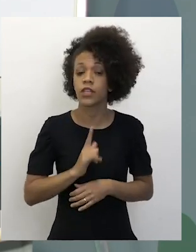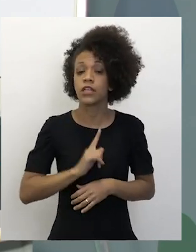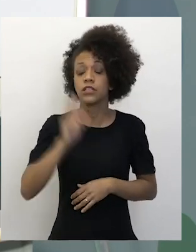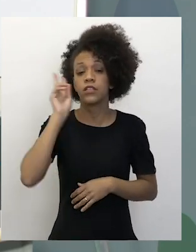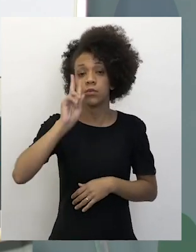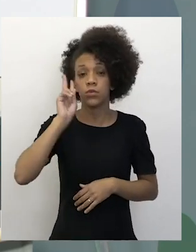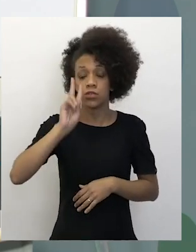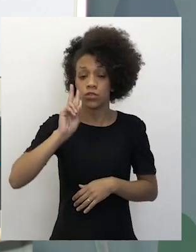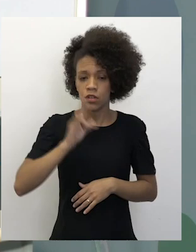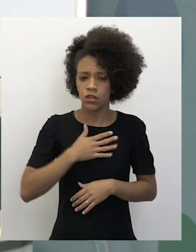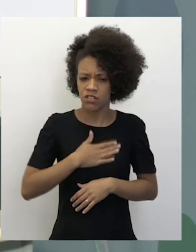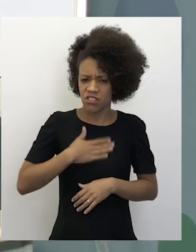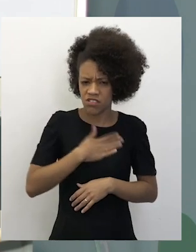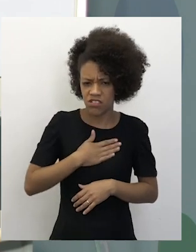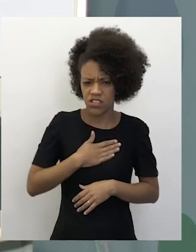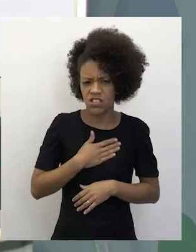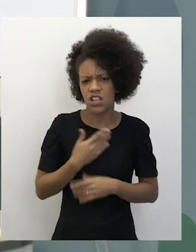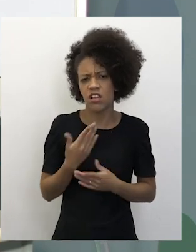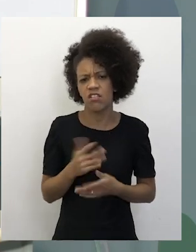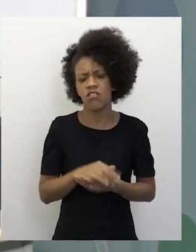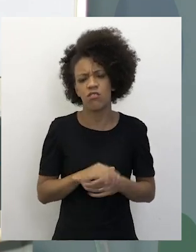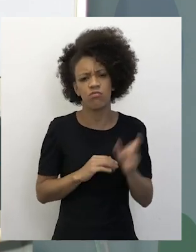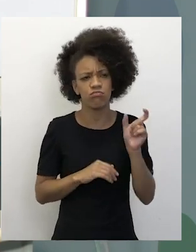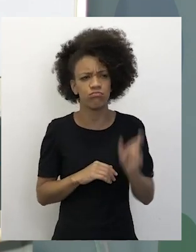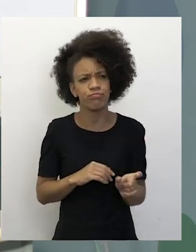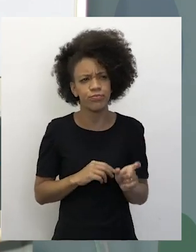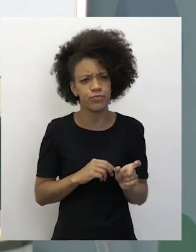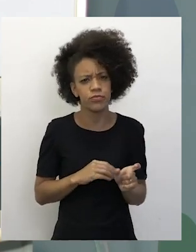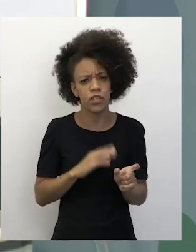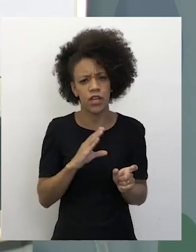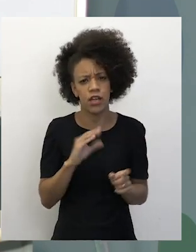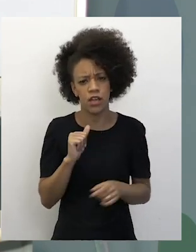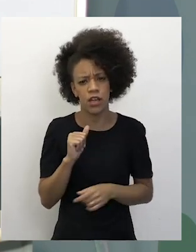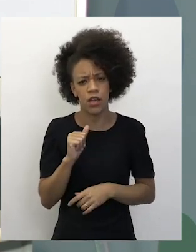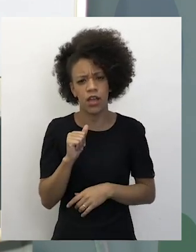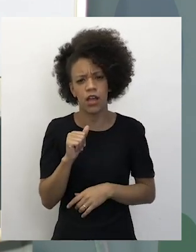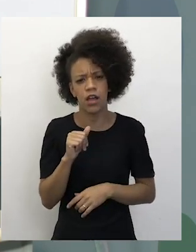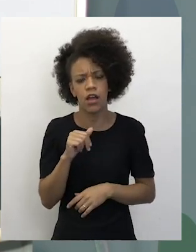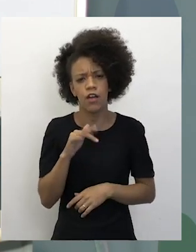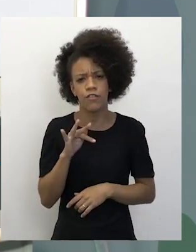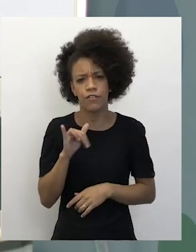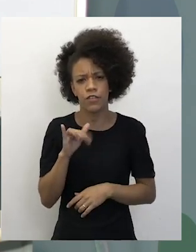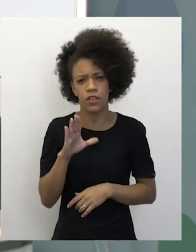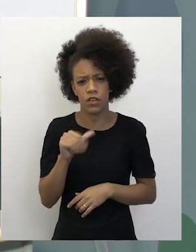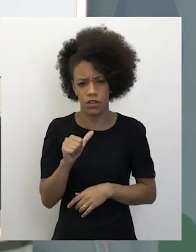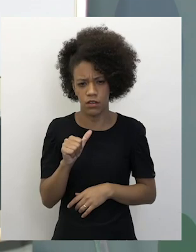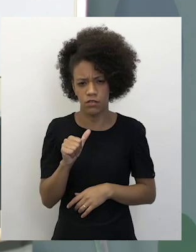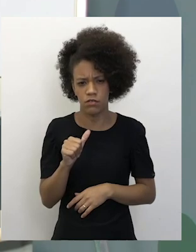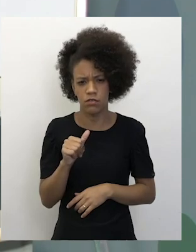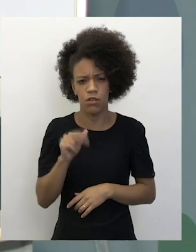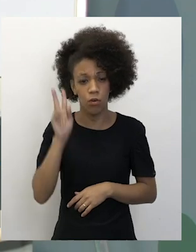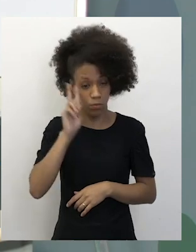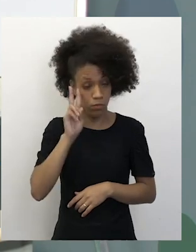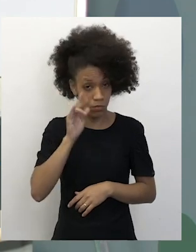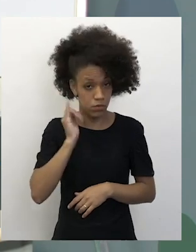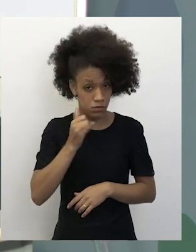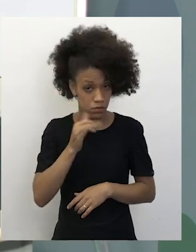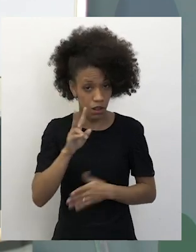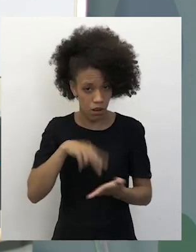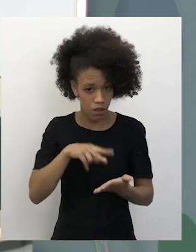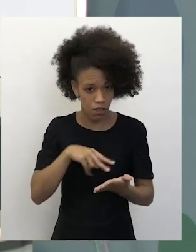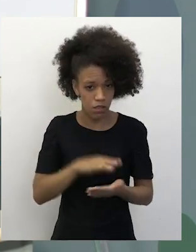uma história que eu gosto muito né brasileiro um cara chamado é casca o casca ele tem uma história leio esse livro